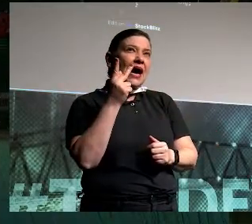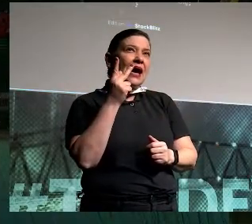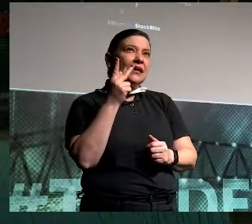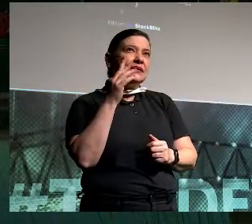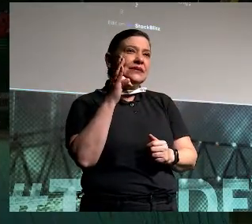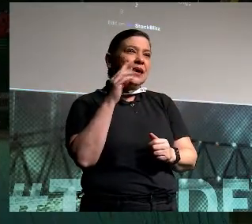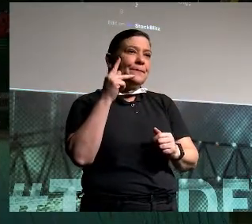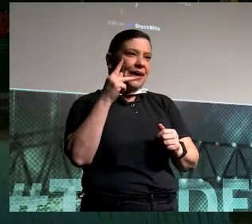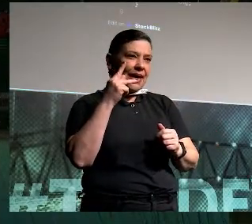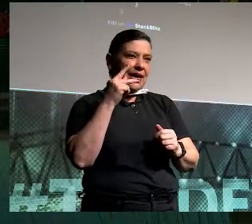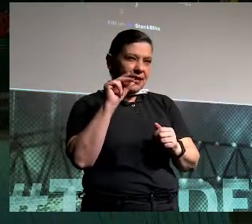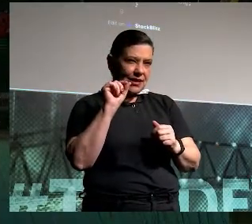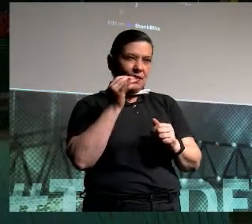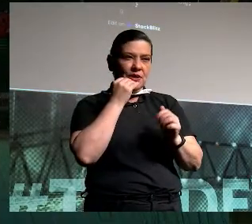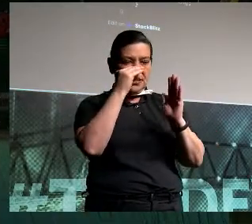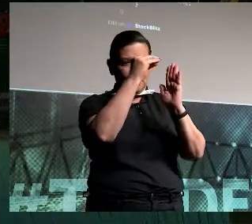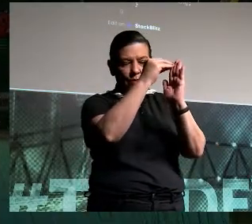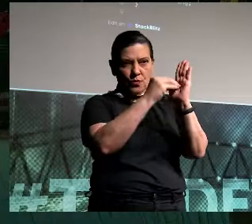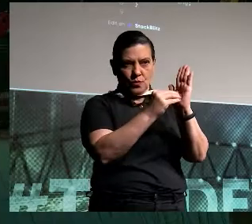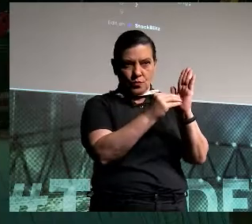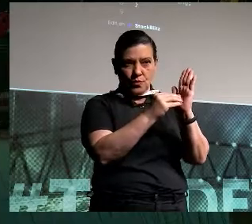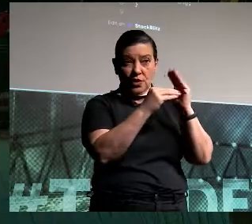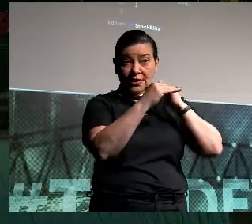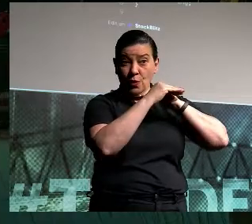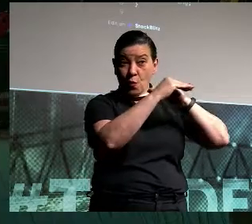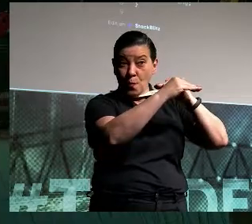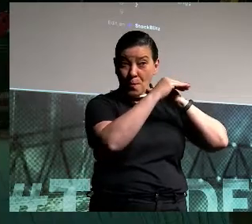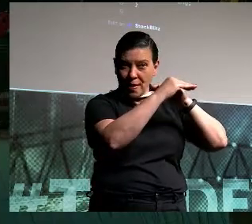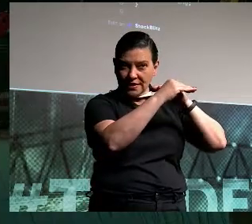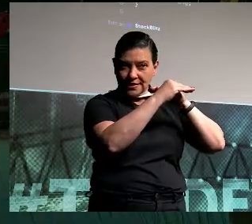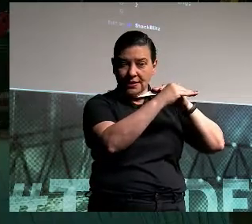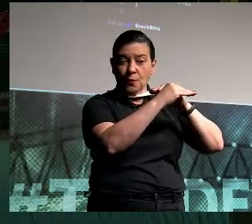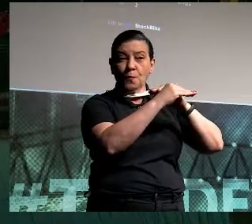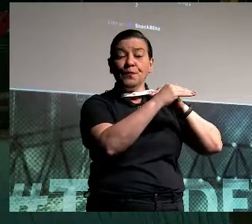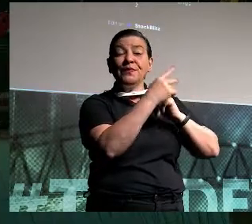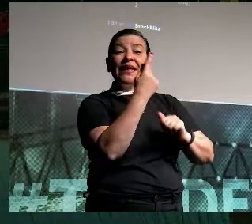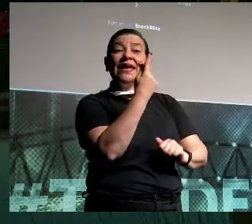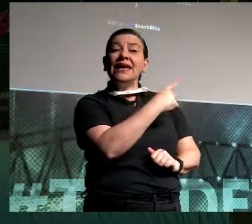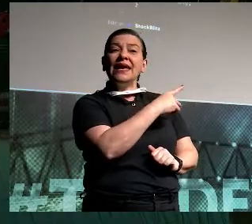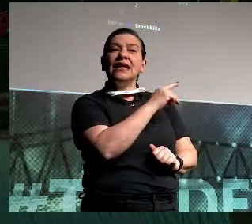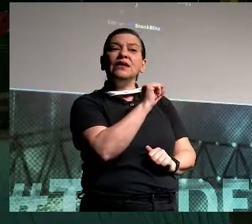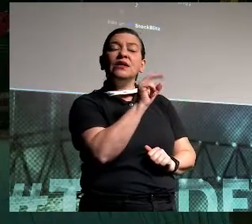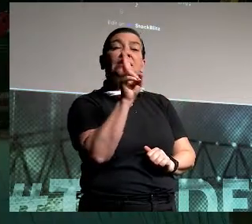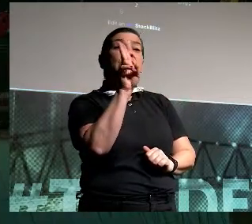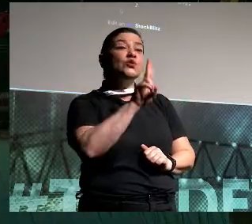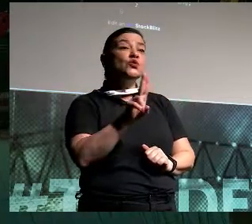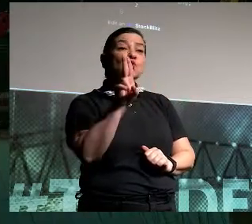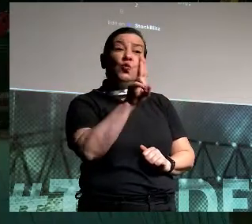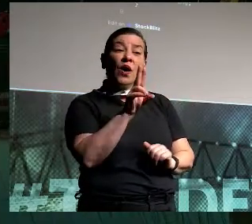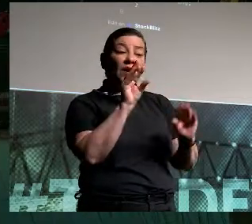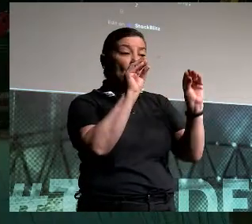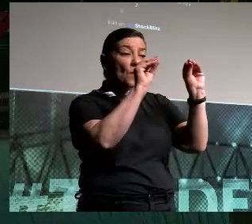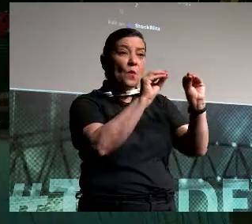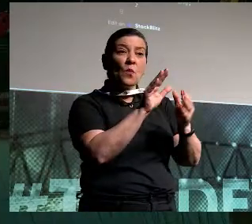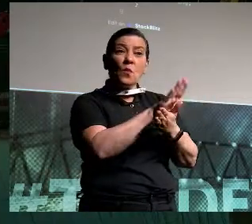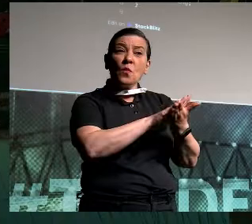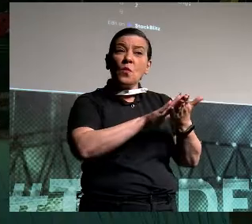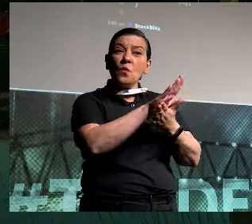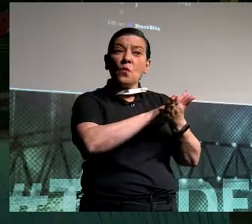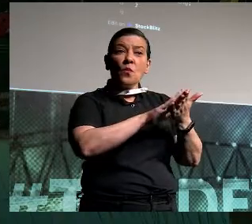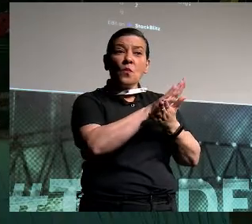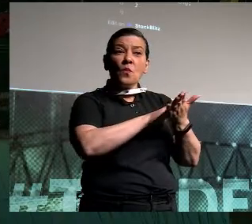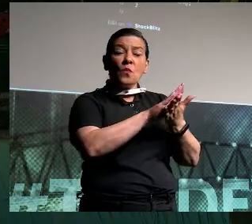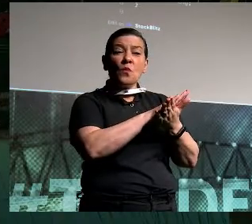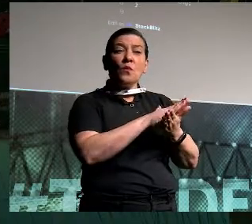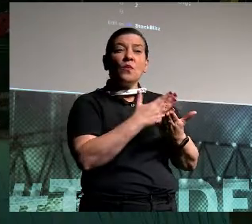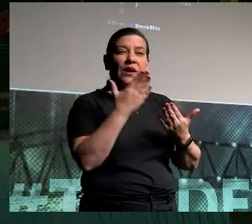tipo genérico nele padrão. Tá? E o default dele, se o usuário não passar nada, o default dele vai ser o unknown,